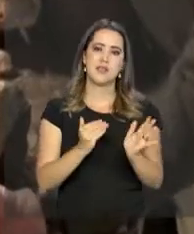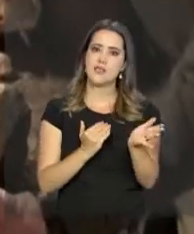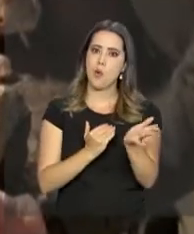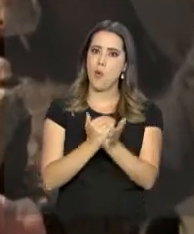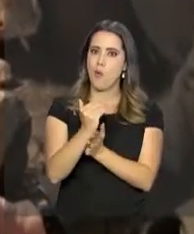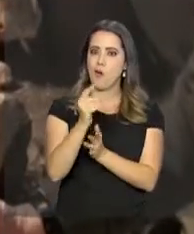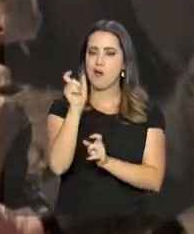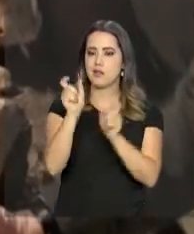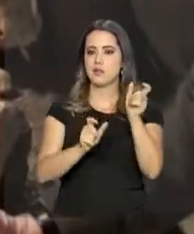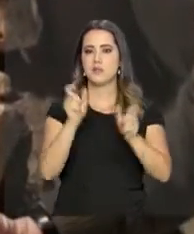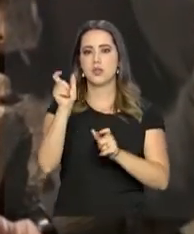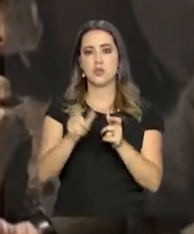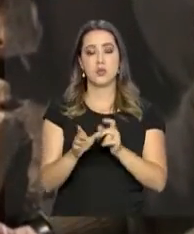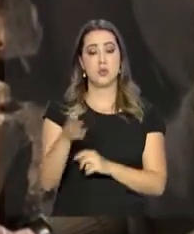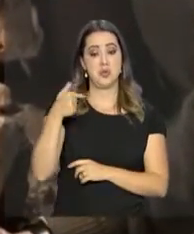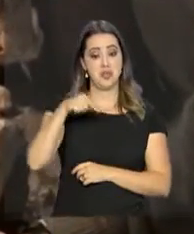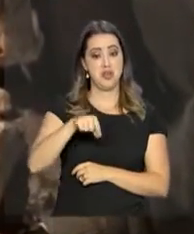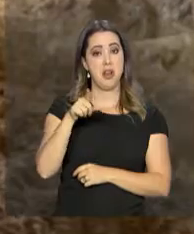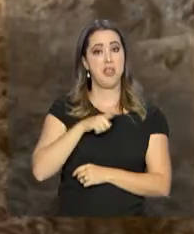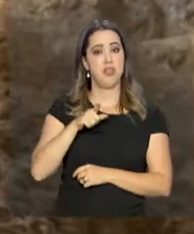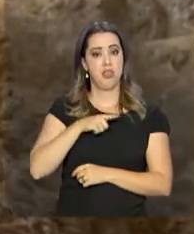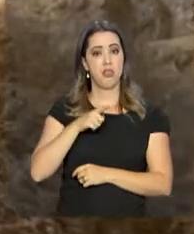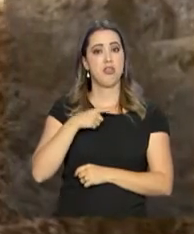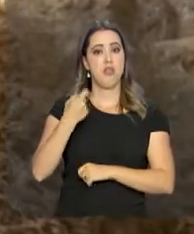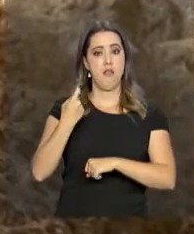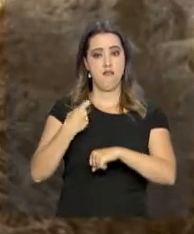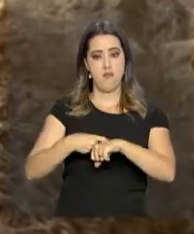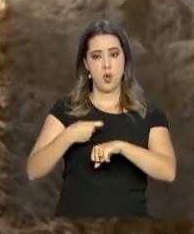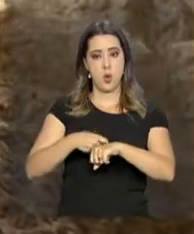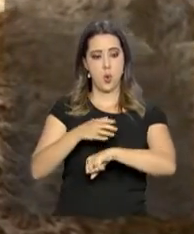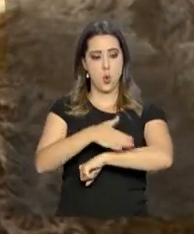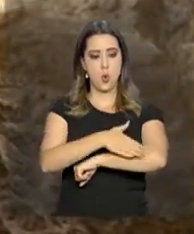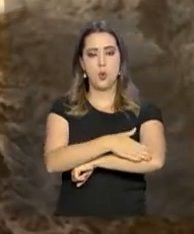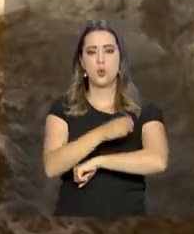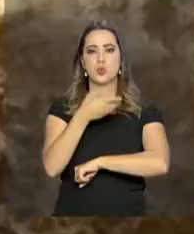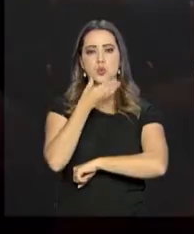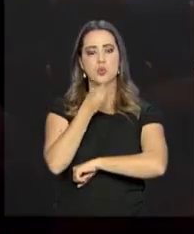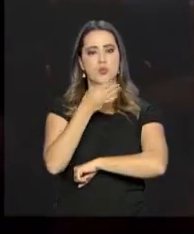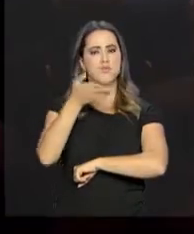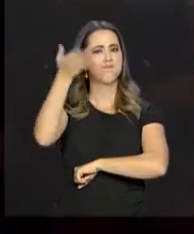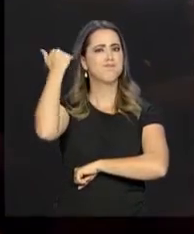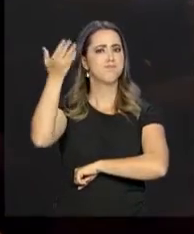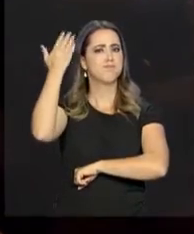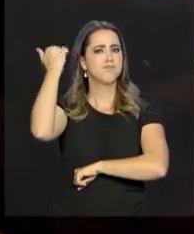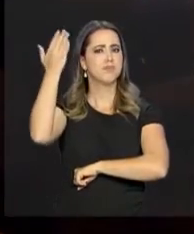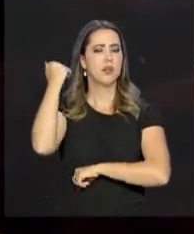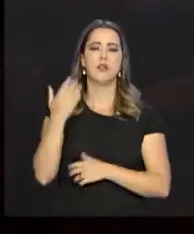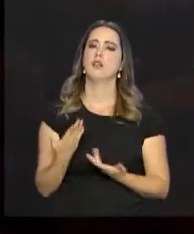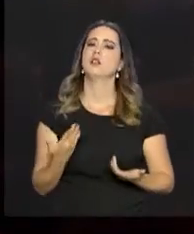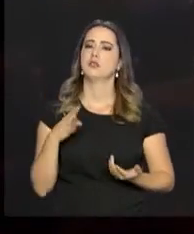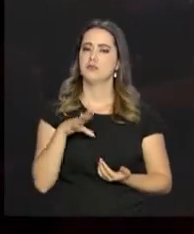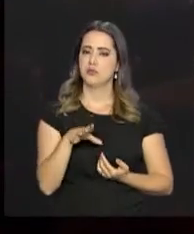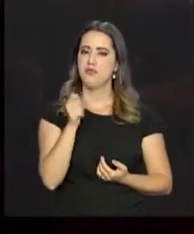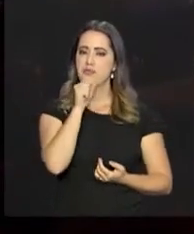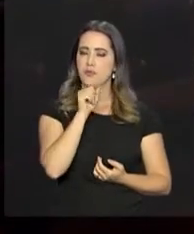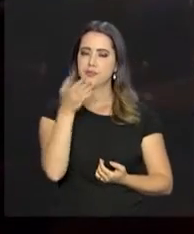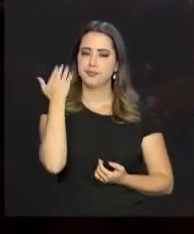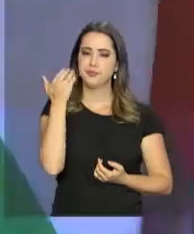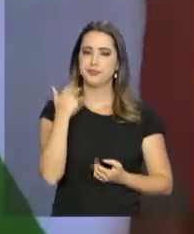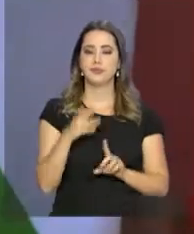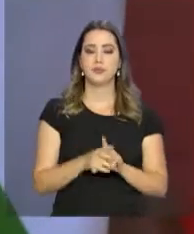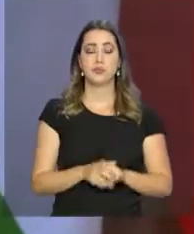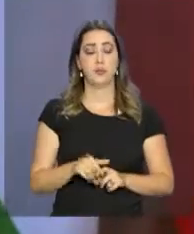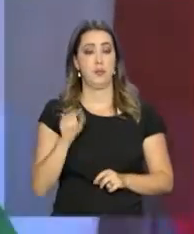foram encontrados alguns dos fósseis de hominídeos mais antigos do planeta. Após o encontro de chefes de Estado e